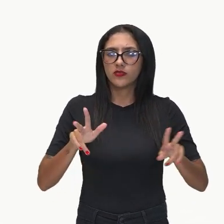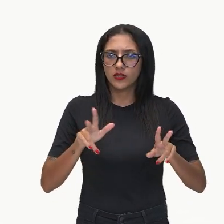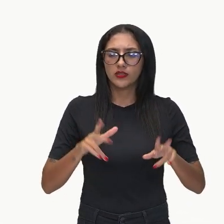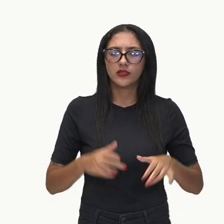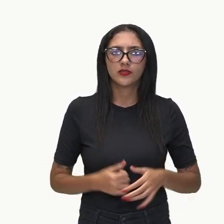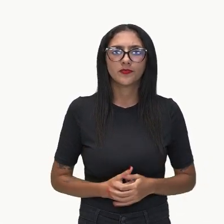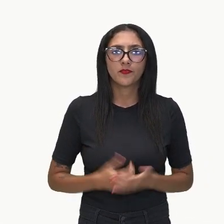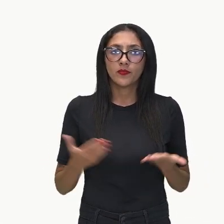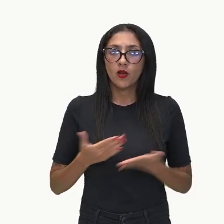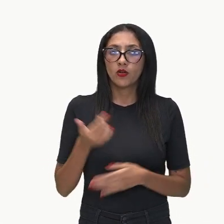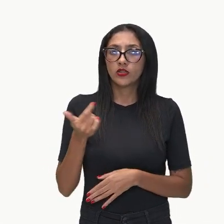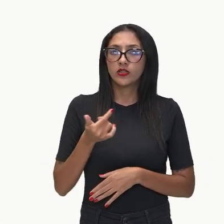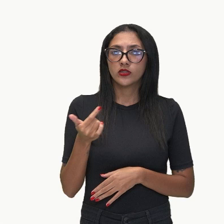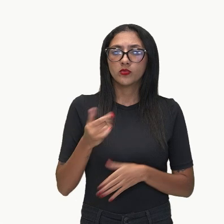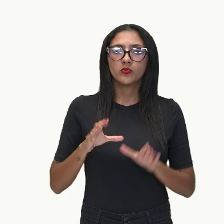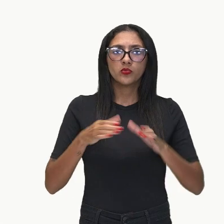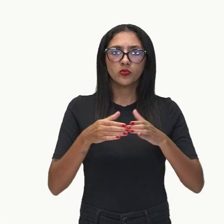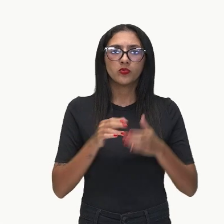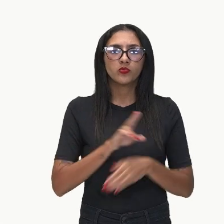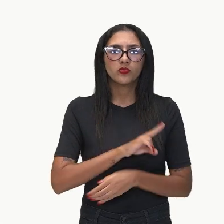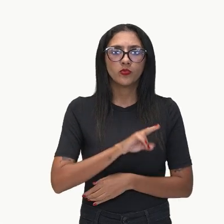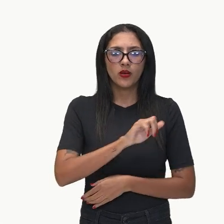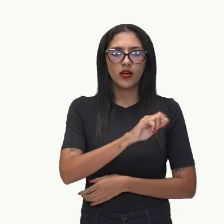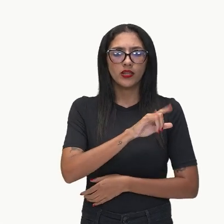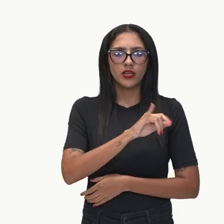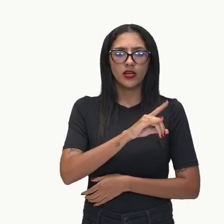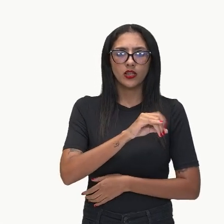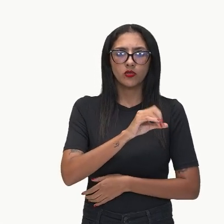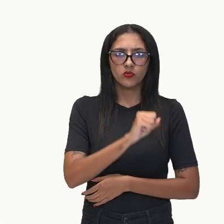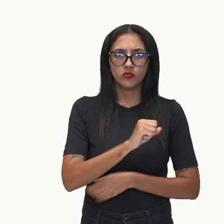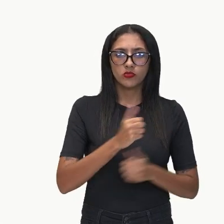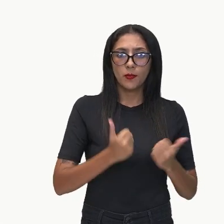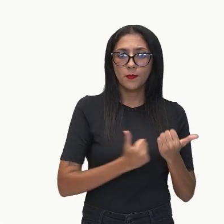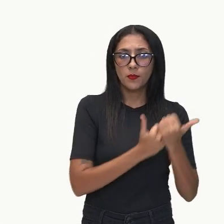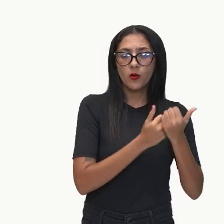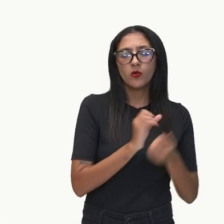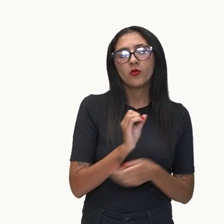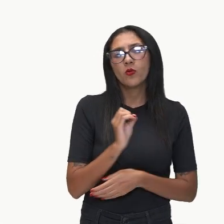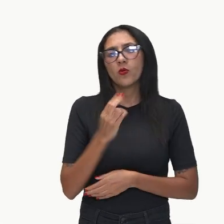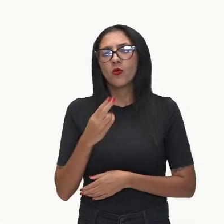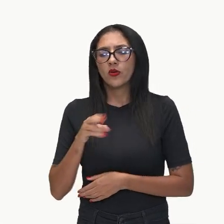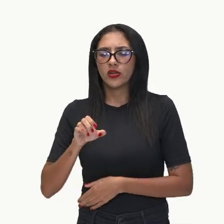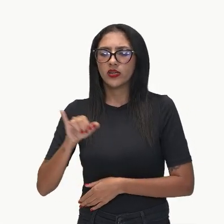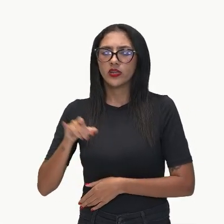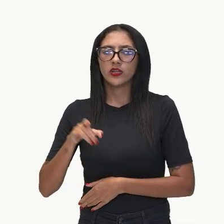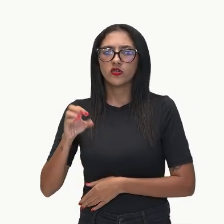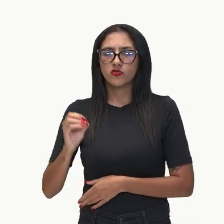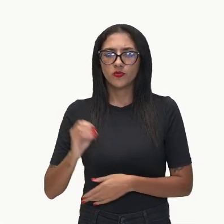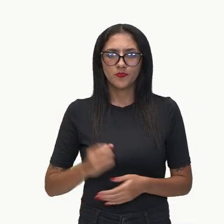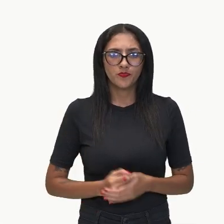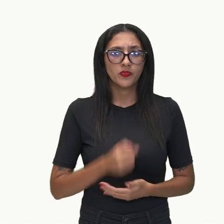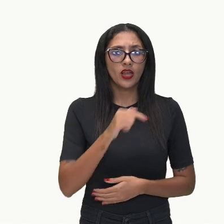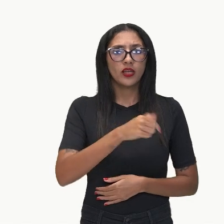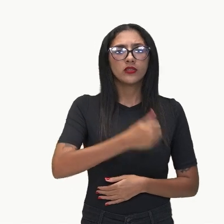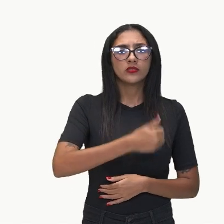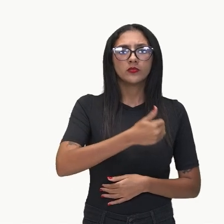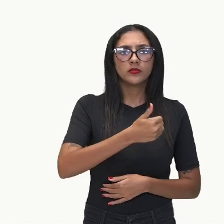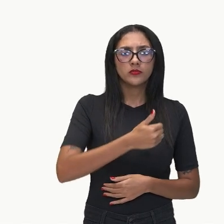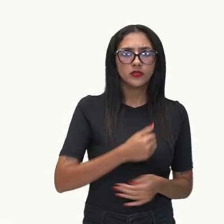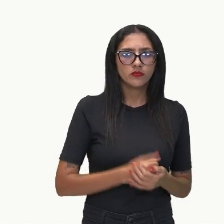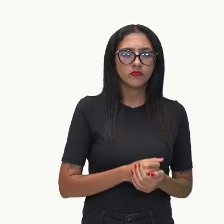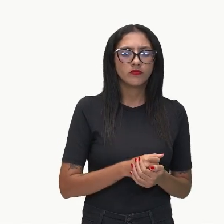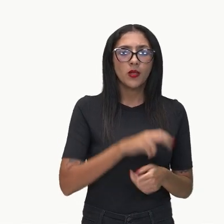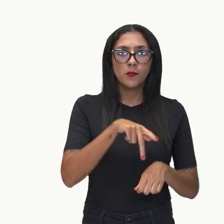Guerra Mundial, eles eram chamados de aliados ou do eixo. Os aliados eram formados por